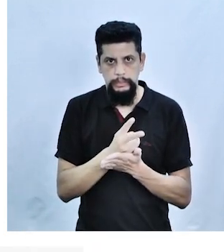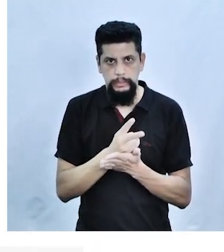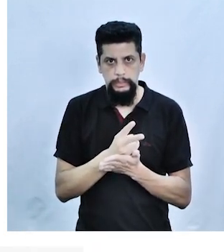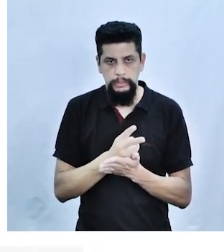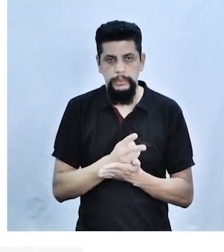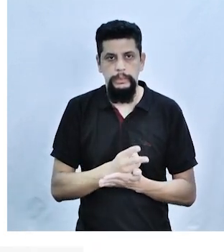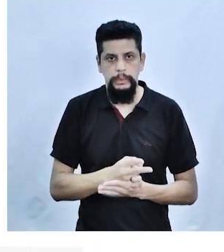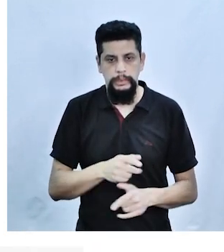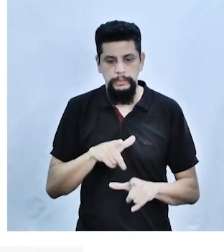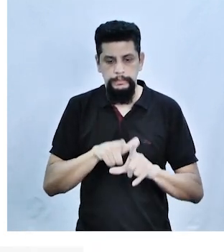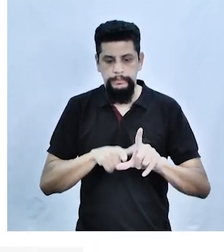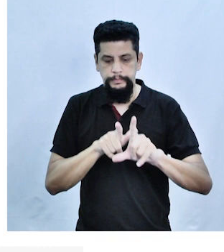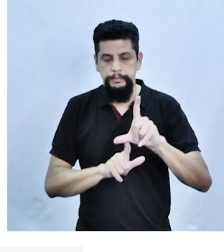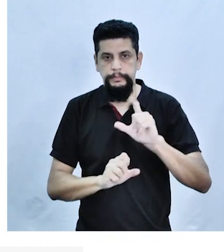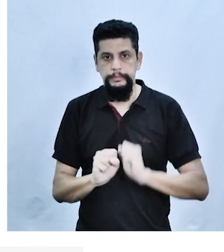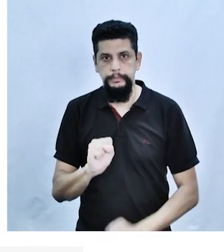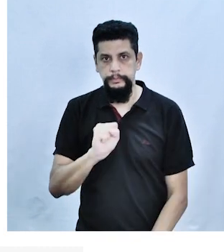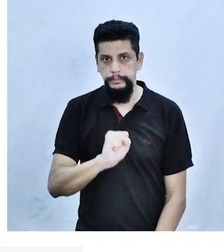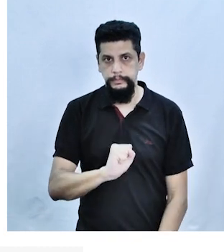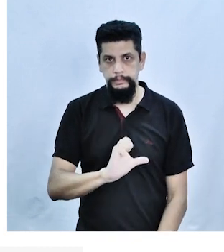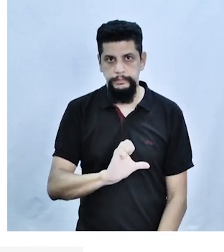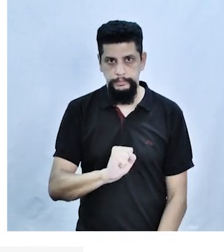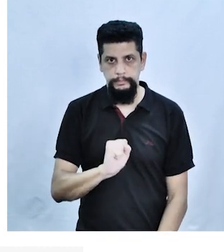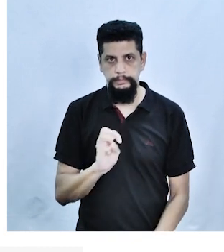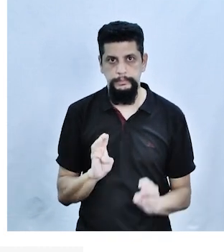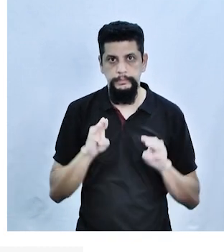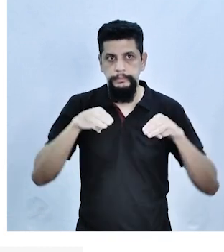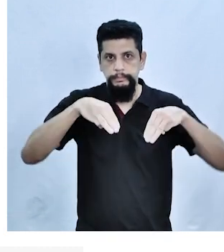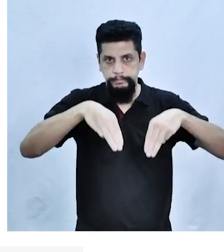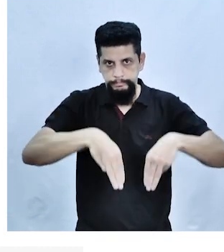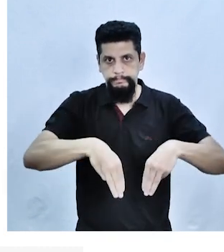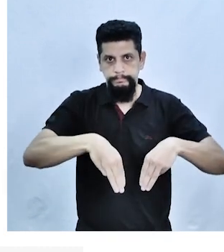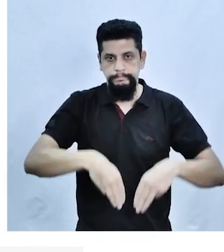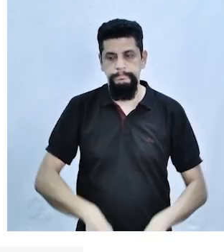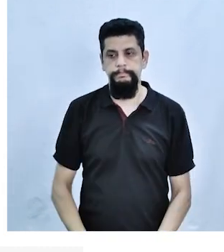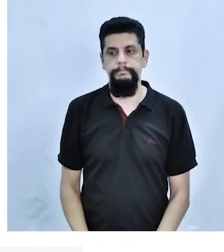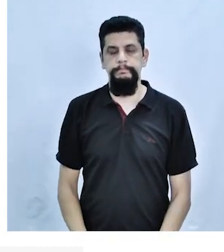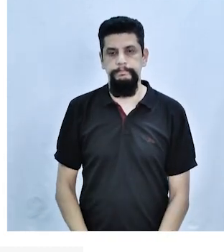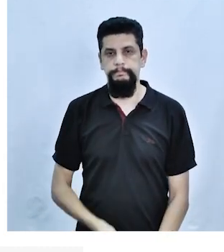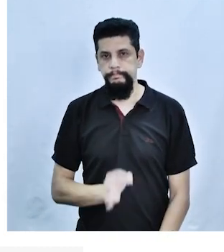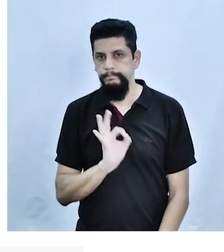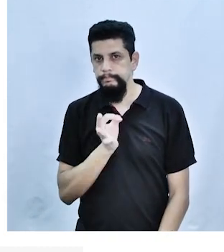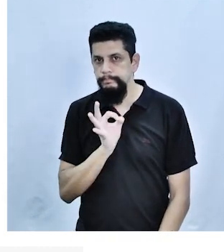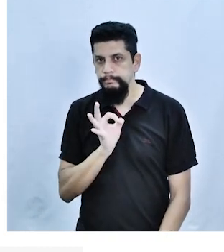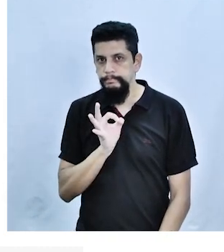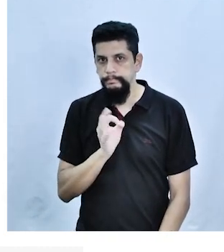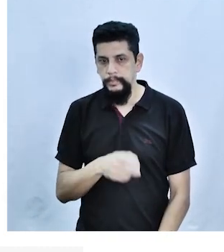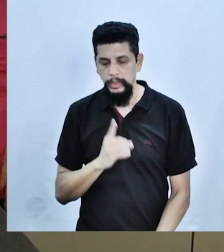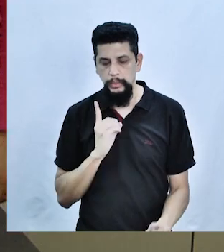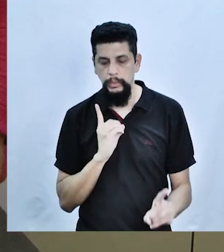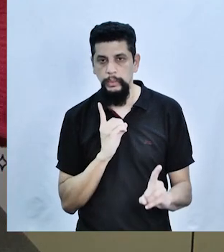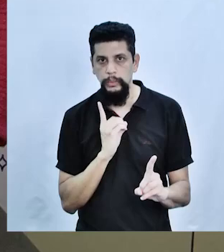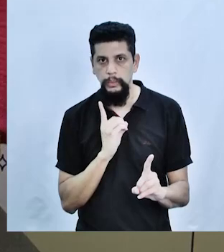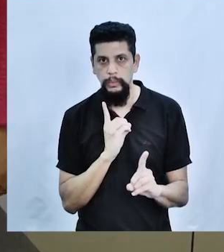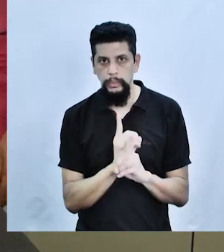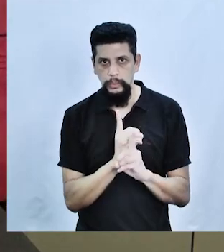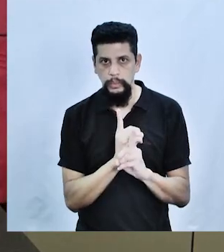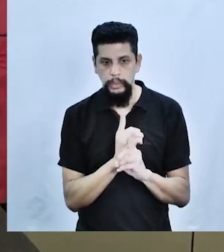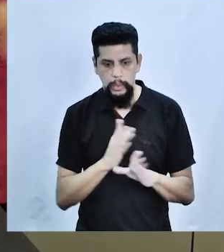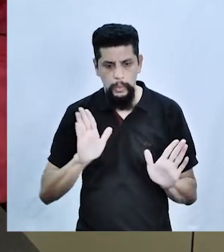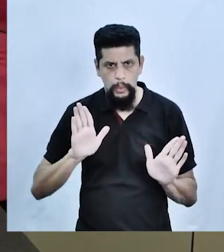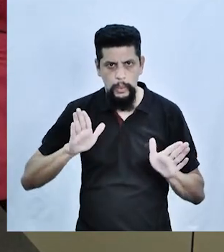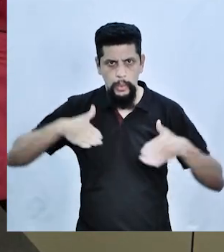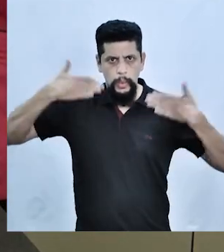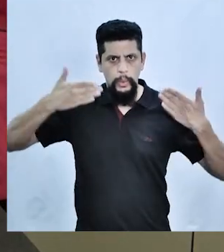Continua dinossauros. É isso aí. Porque acima de um são... a gente fala vários dinossauros. Uhum. Encontrar um